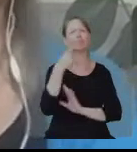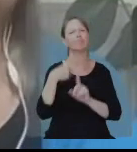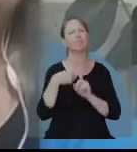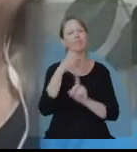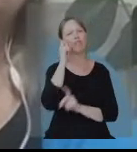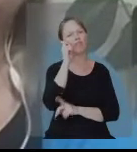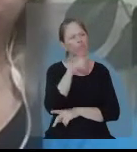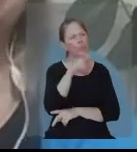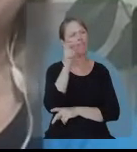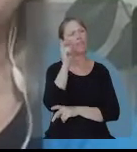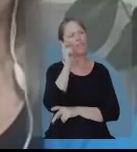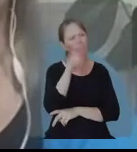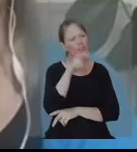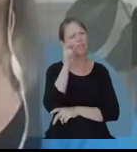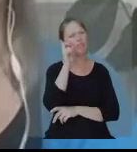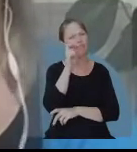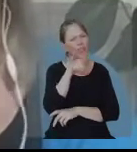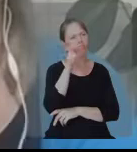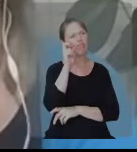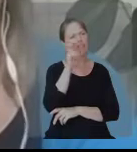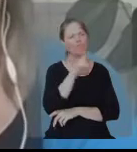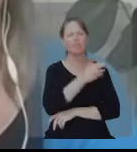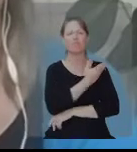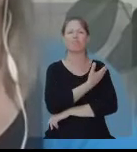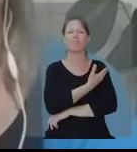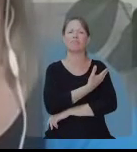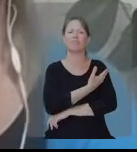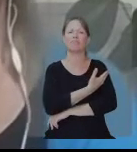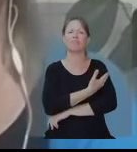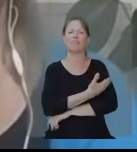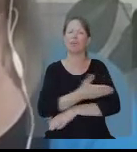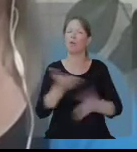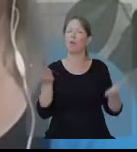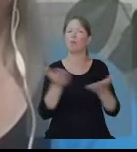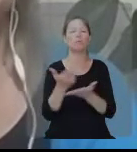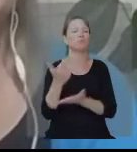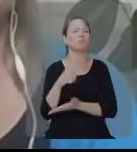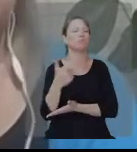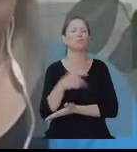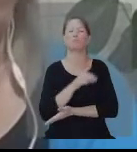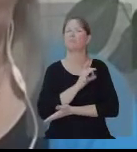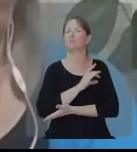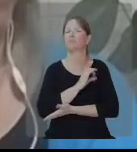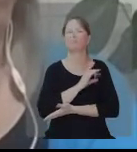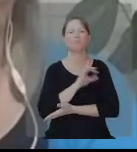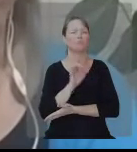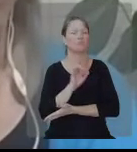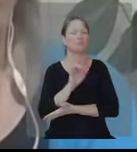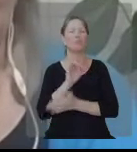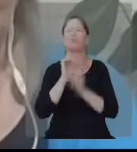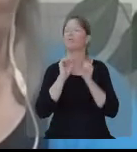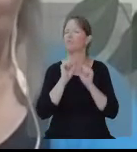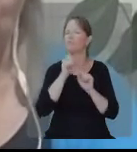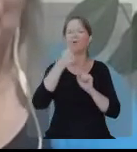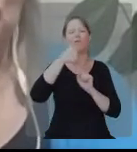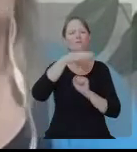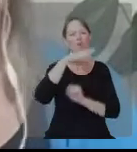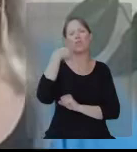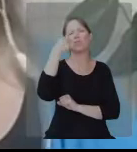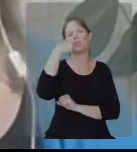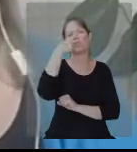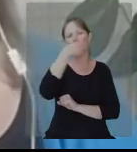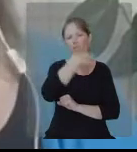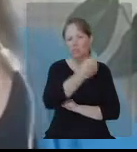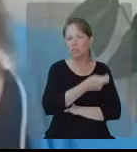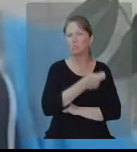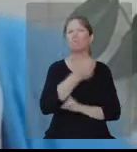ficava vendo os outros lá. Ficava vendo os outros sofrendo. E hoje eu não tenho medo, Tanto é que assim, eu vou no dentista